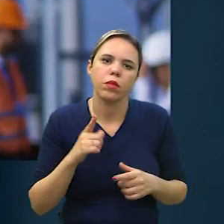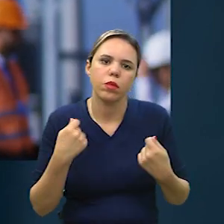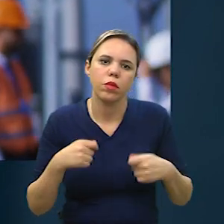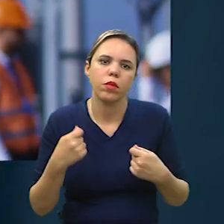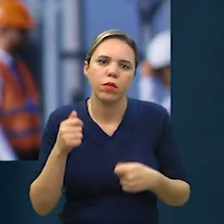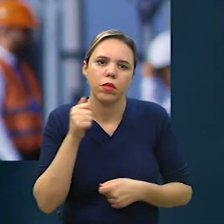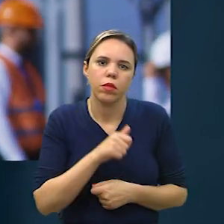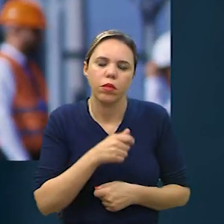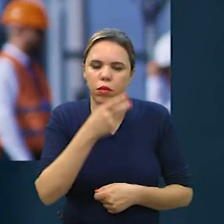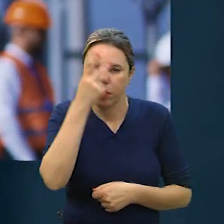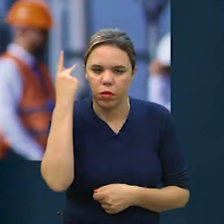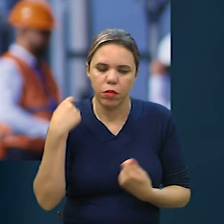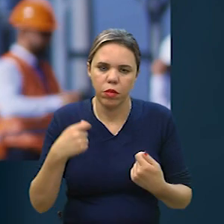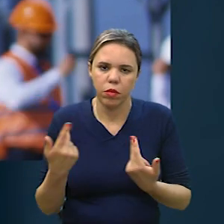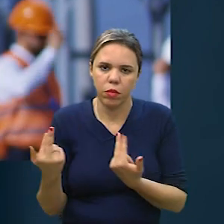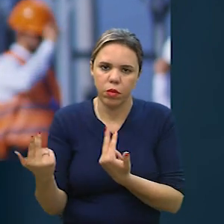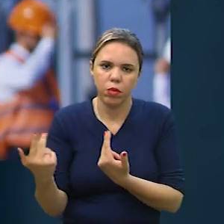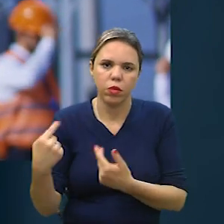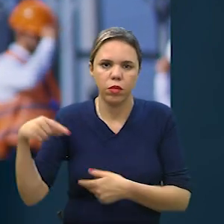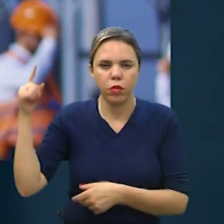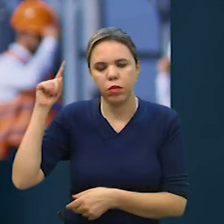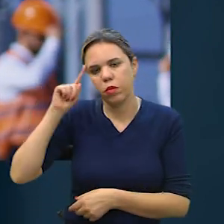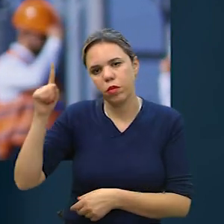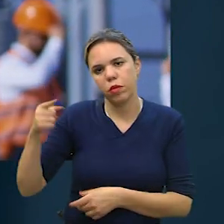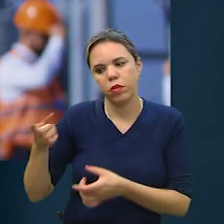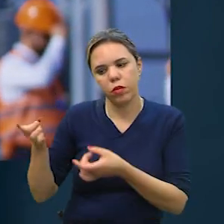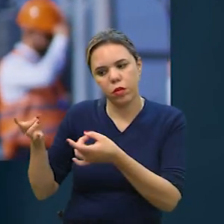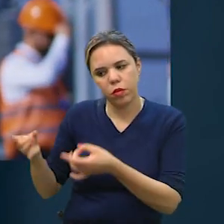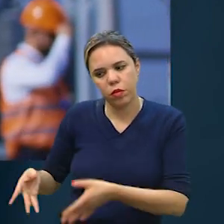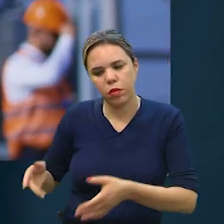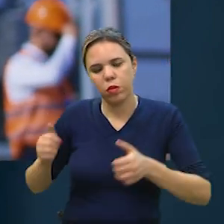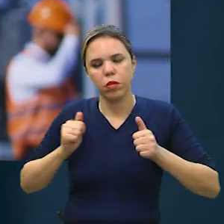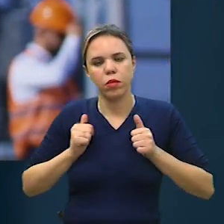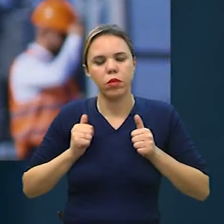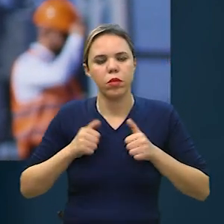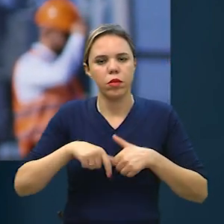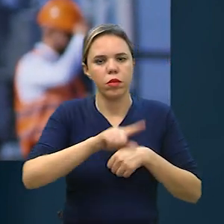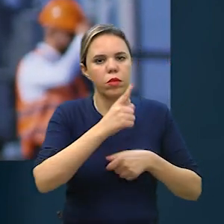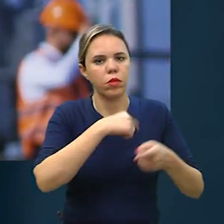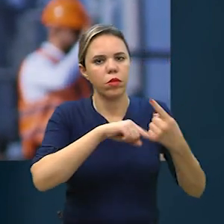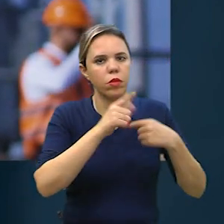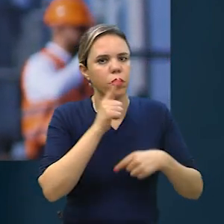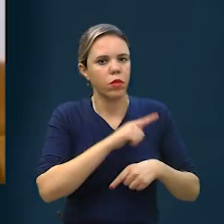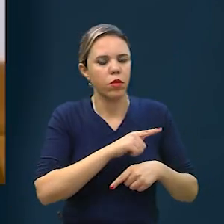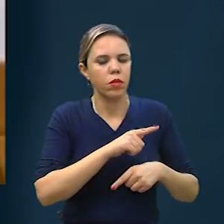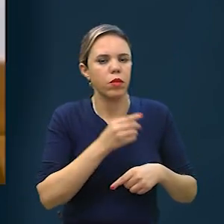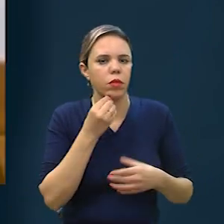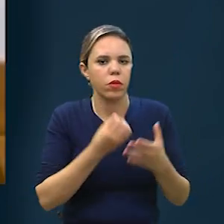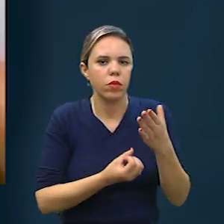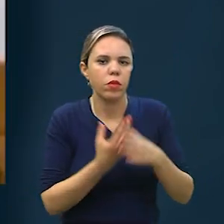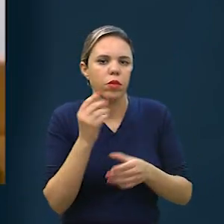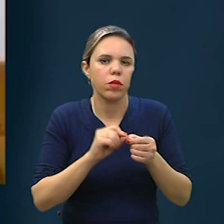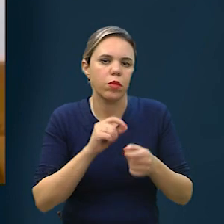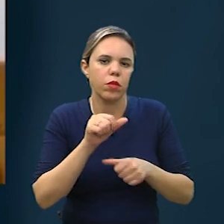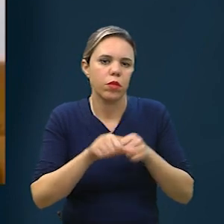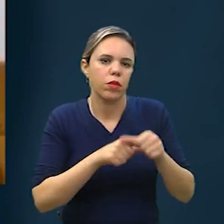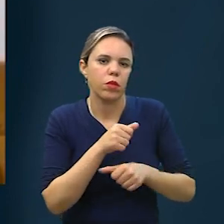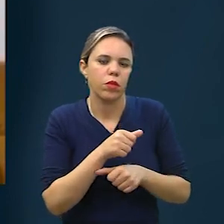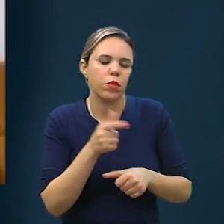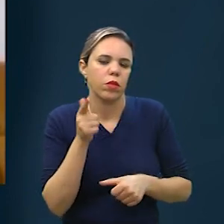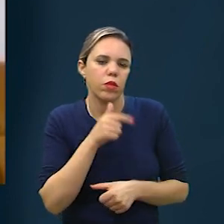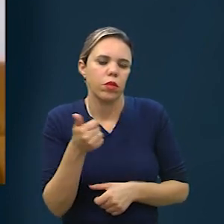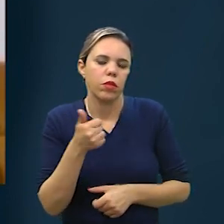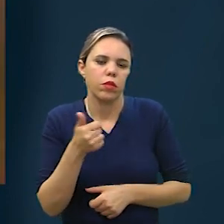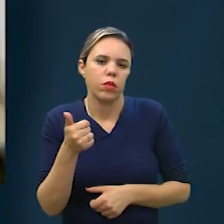ela precisa, né, assim como eu precisei um dia, sair de um lugar para ir para o outro. E como a gente vai fazer essa